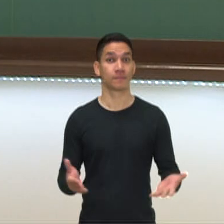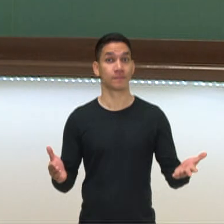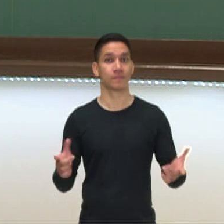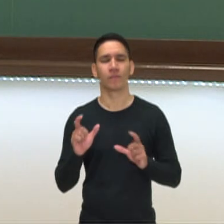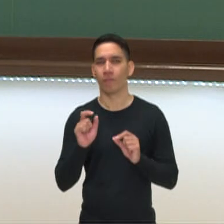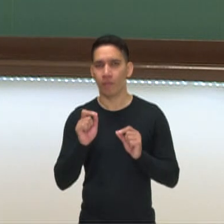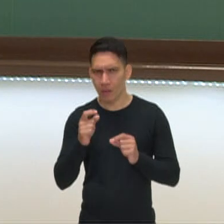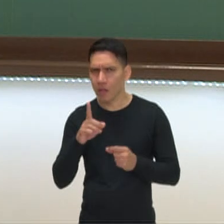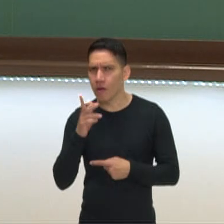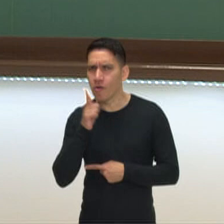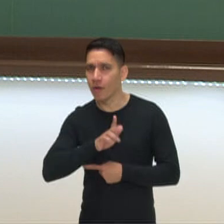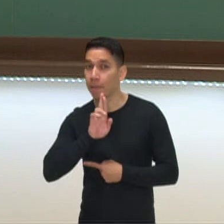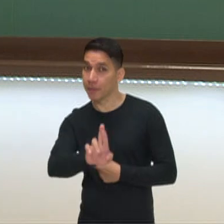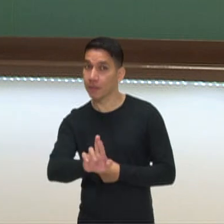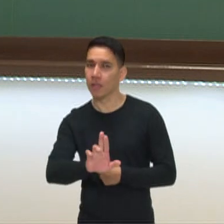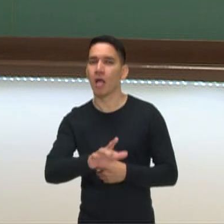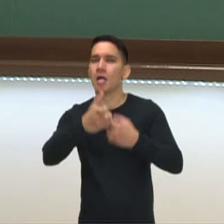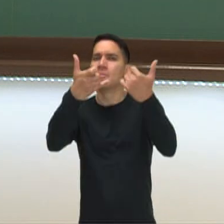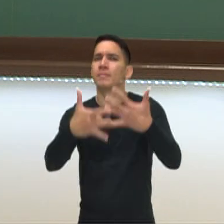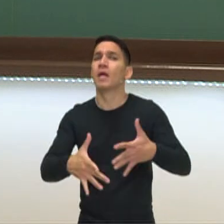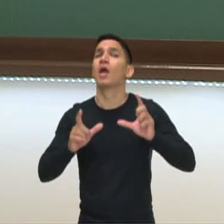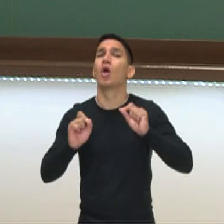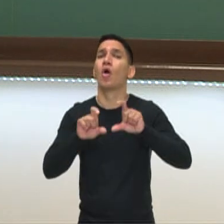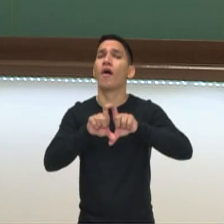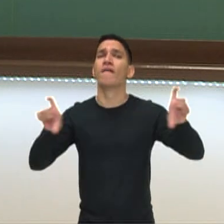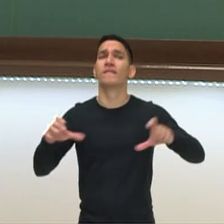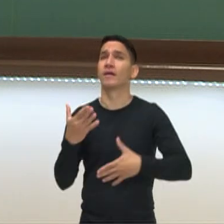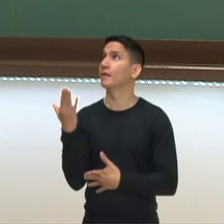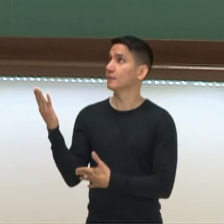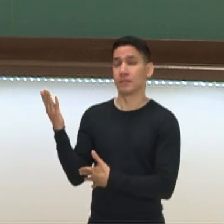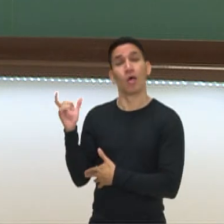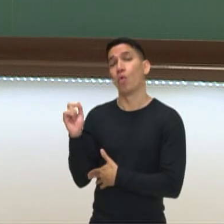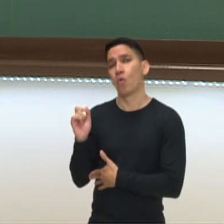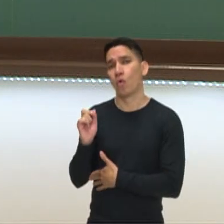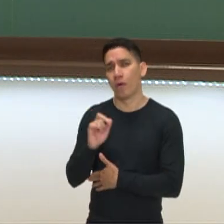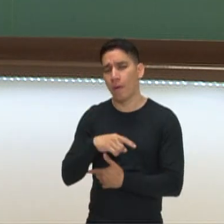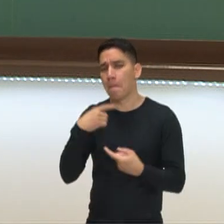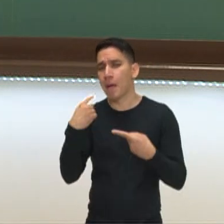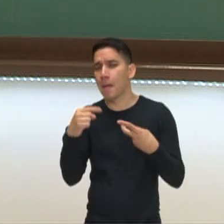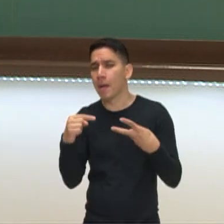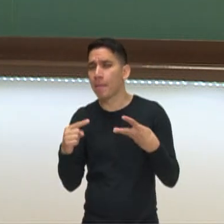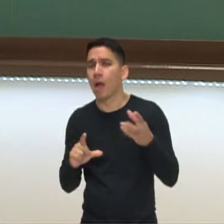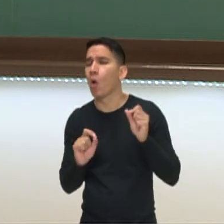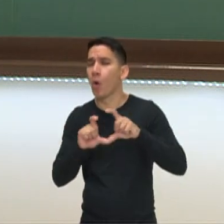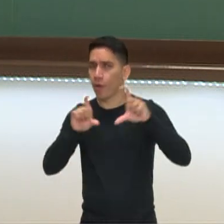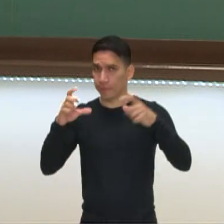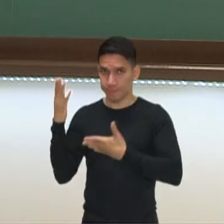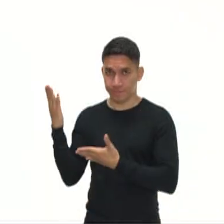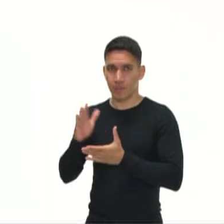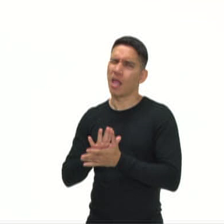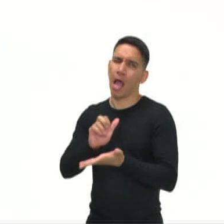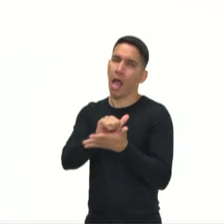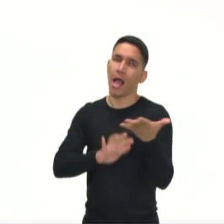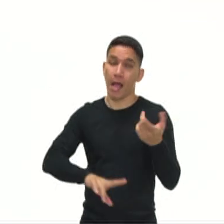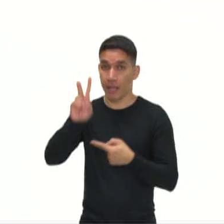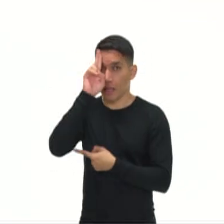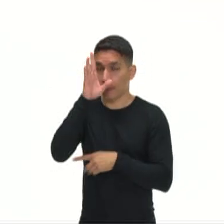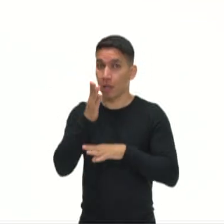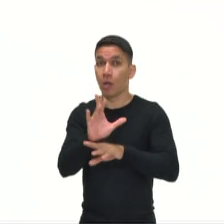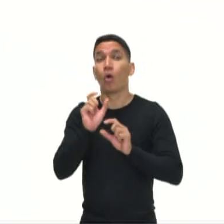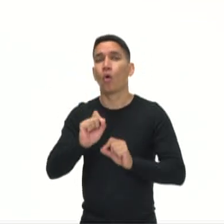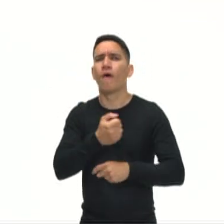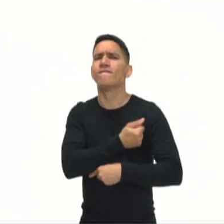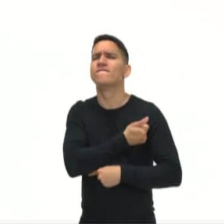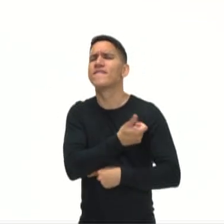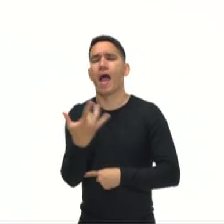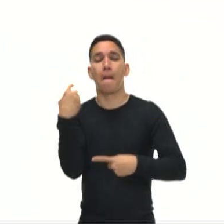Então, alunos, responderam? Justifique através de fatos a frase acima. Esse exercício aqui vem para lembrar que vários fatos